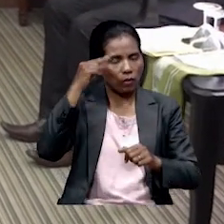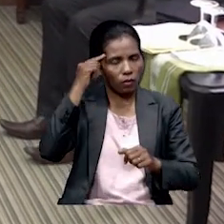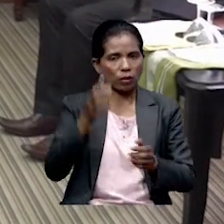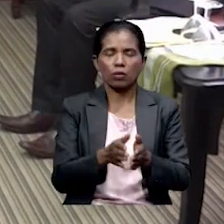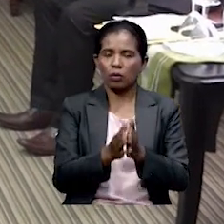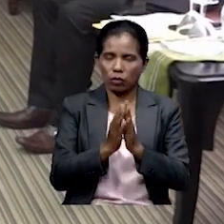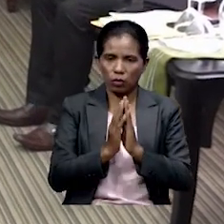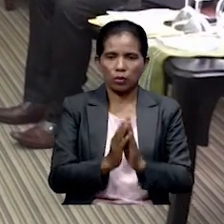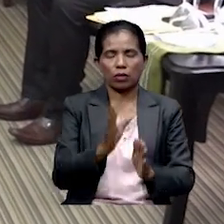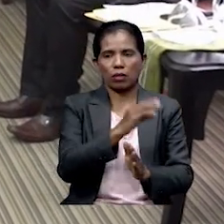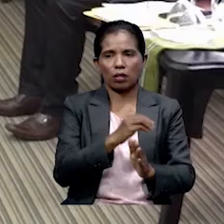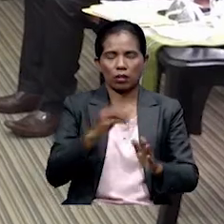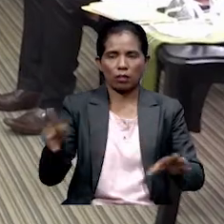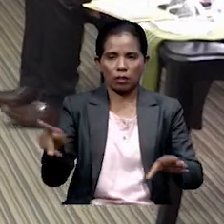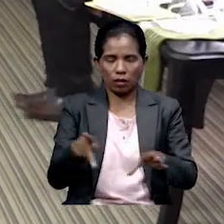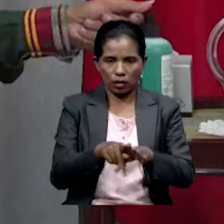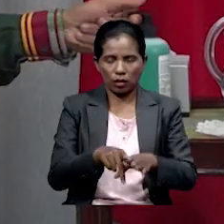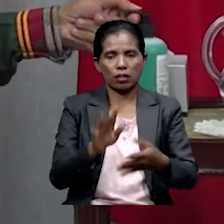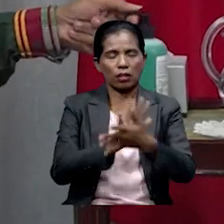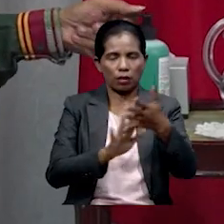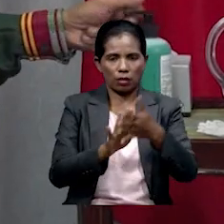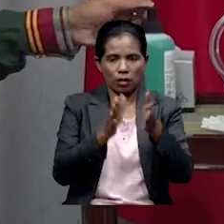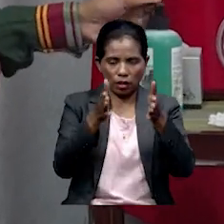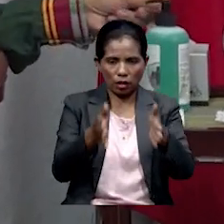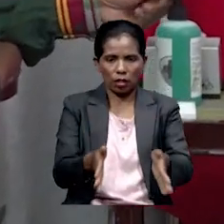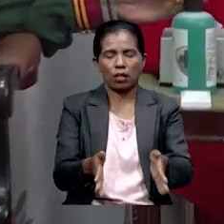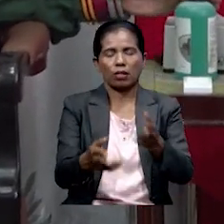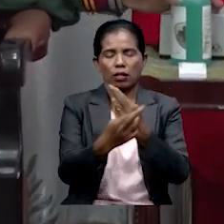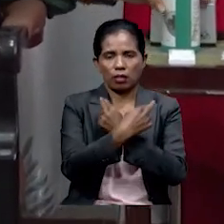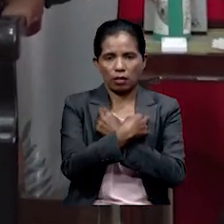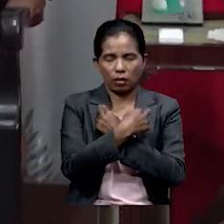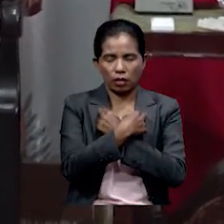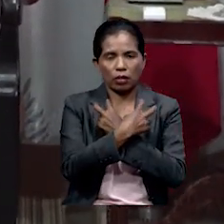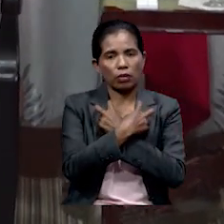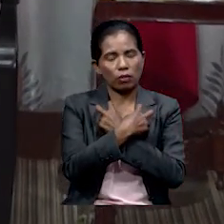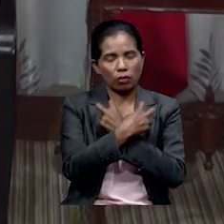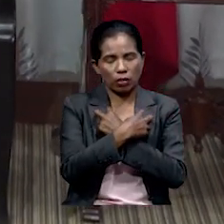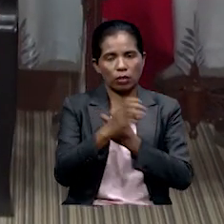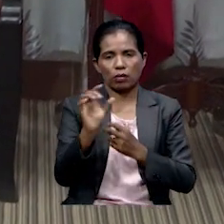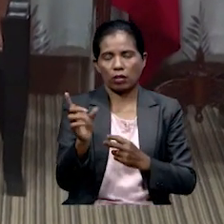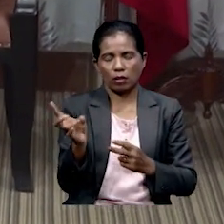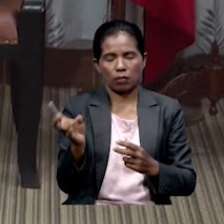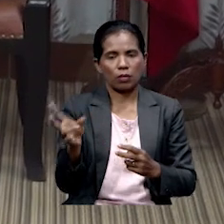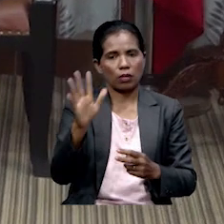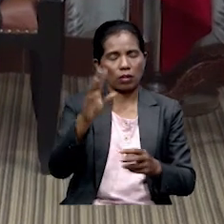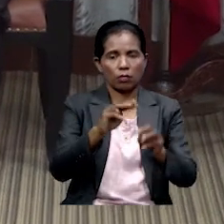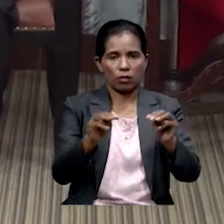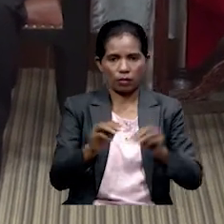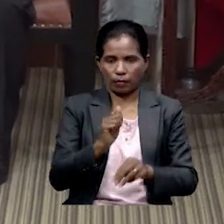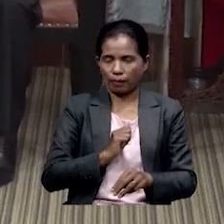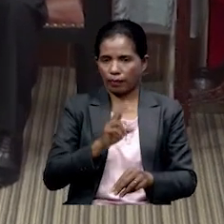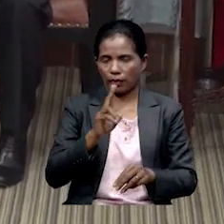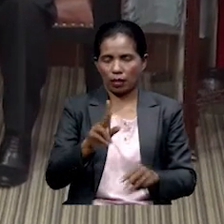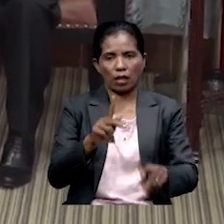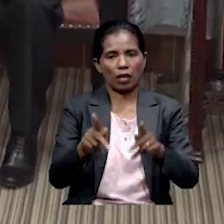Russo disponibilidade a participar da cerimônia halot restos mortais nem nulo resen walu e a município Aileu. Loro Mesa kateten restos mortais samutuk